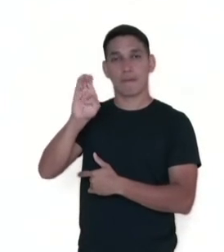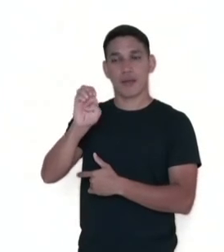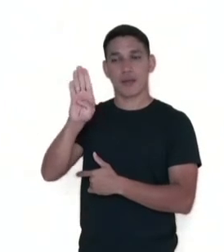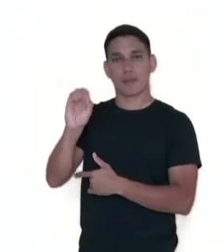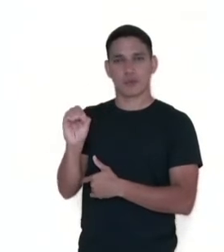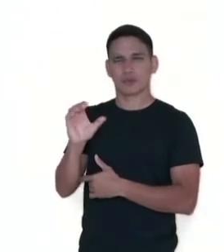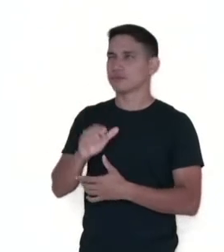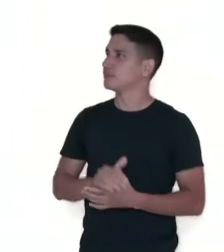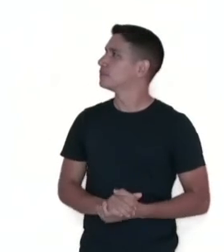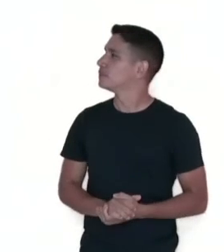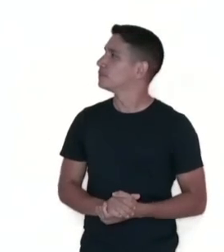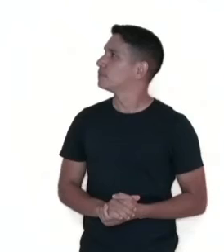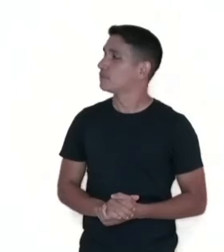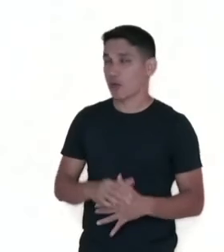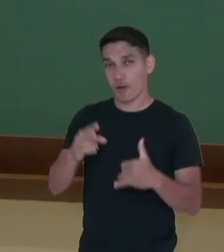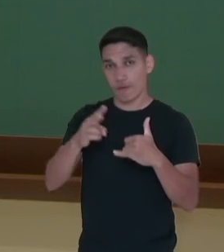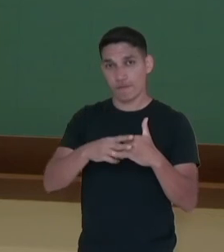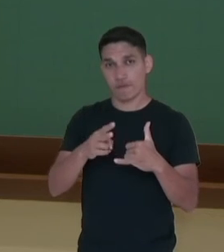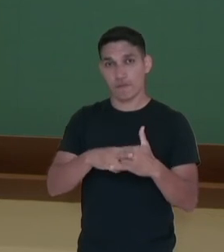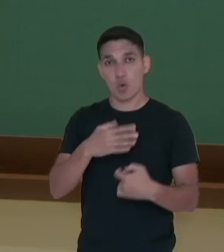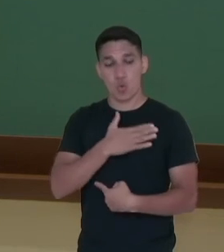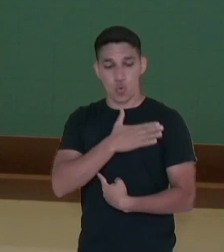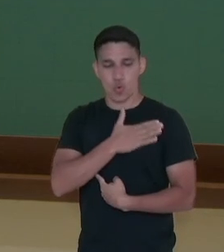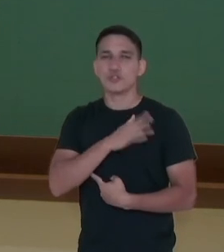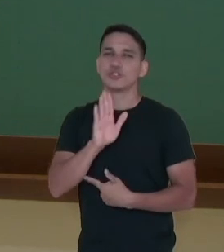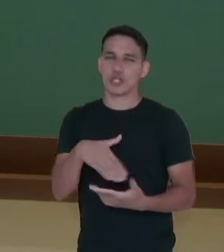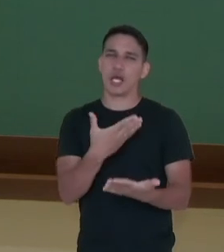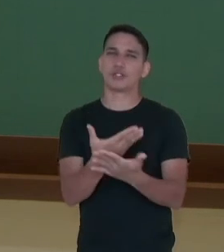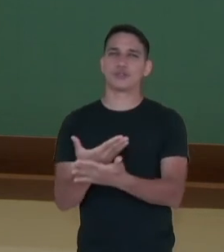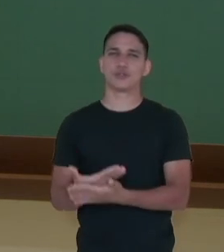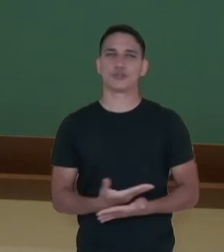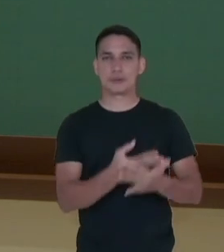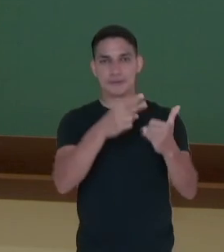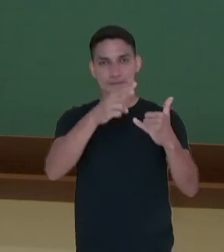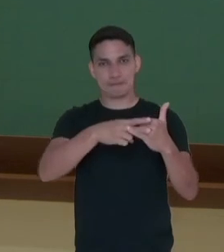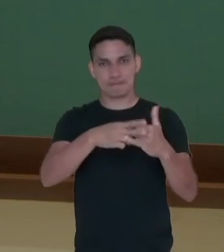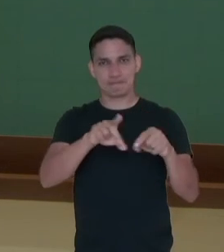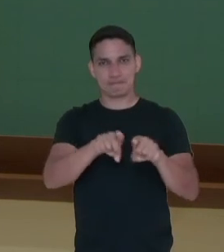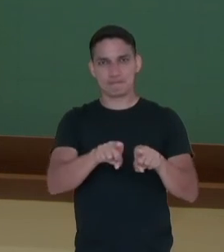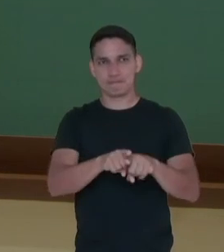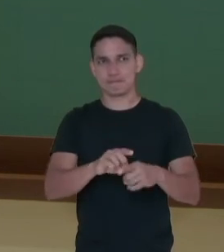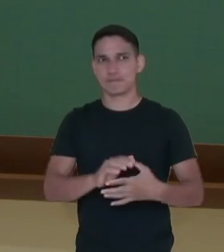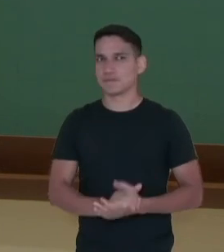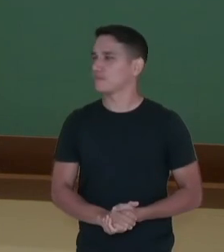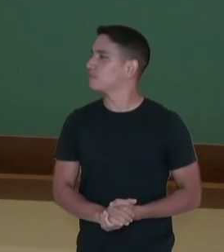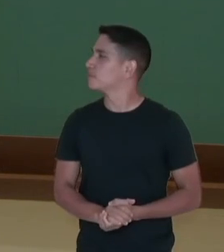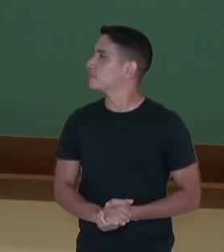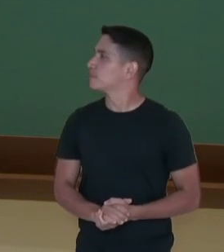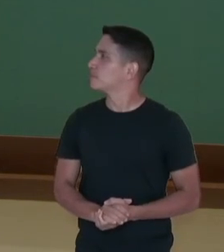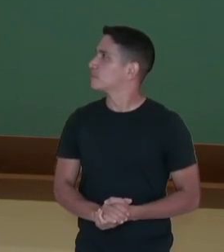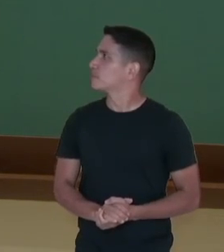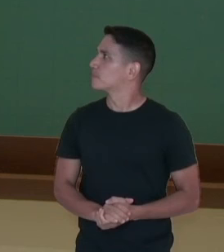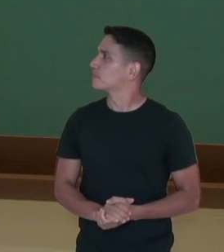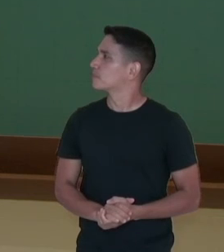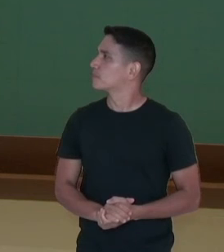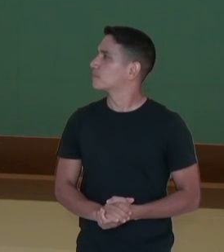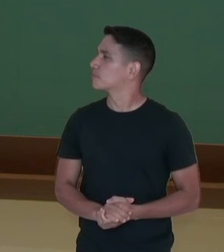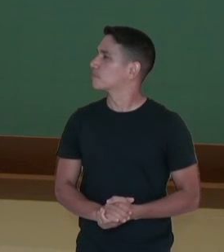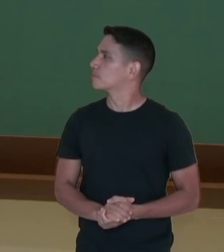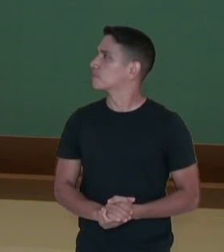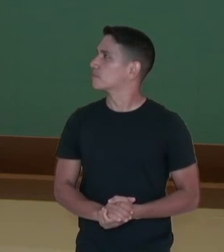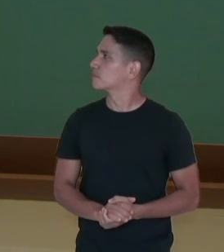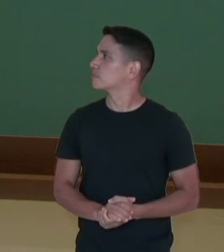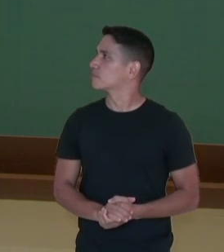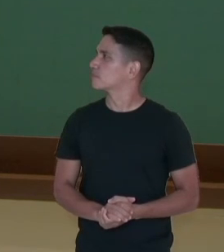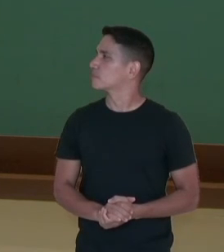me gusta, ó, o verbo gustar, já estudamos também o verbo gustar aí, ó. No me gusta comer frutas